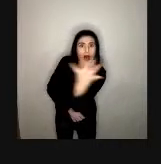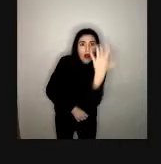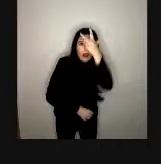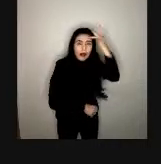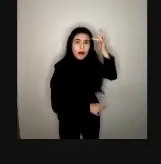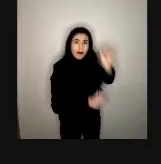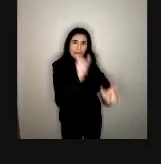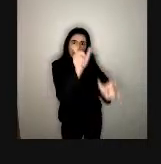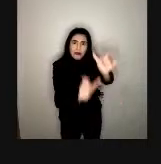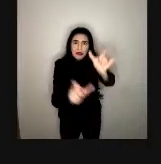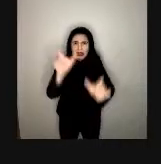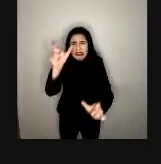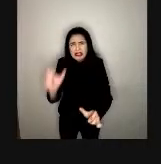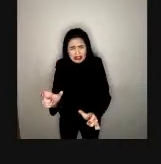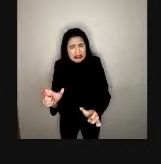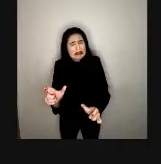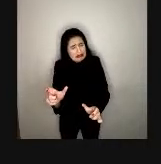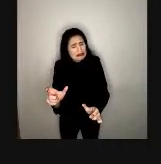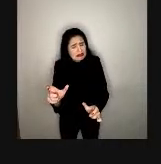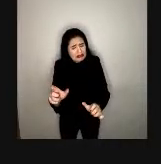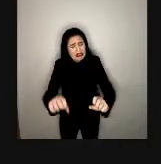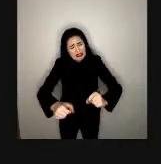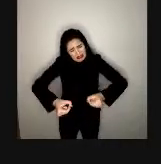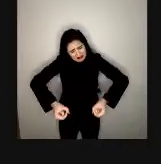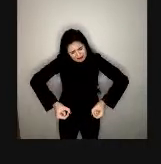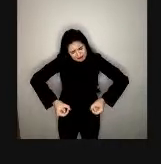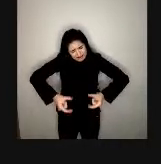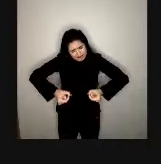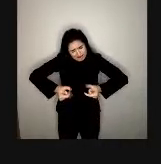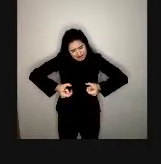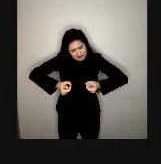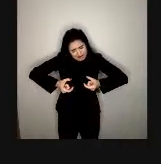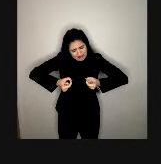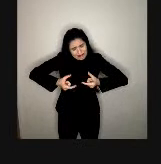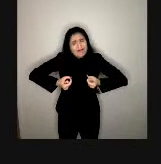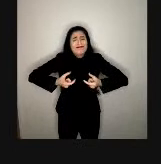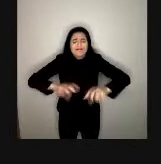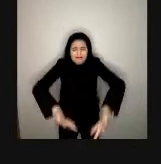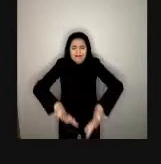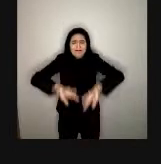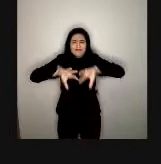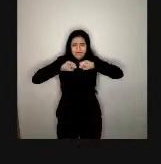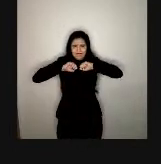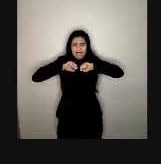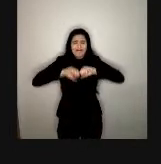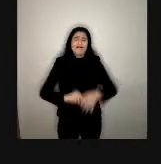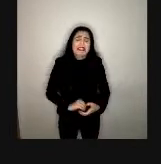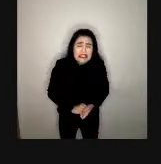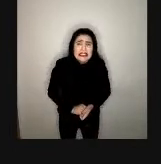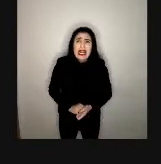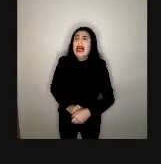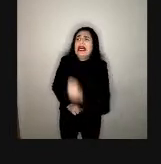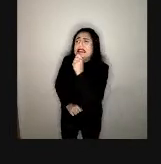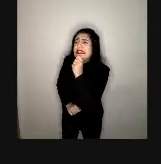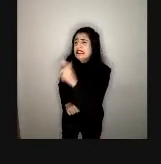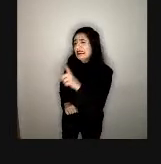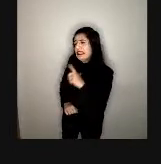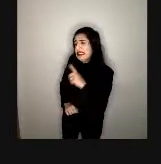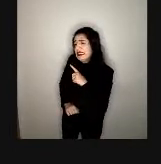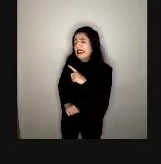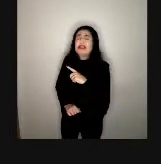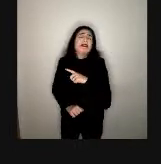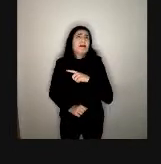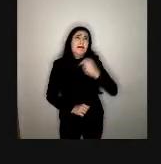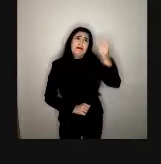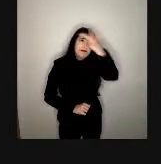lidando com esse câncer, né? E ainda existe aquela coisa de falar câncer, morri,